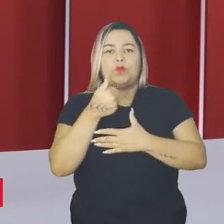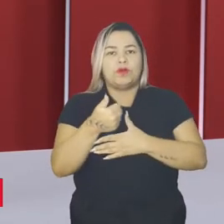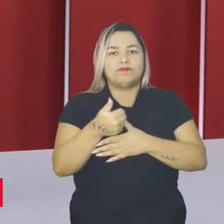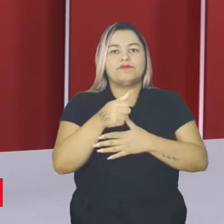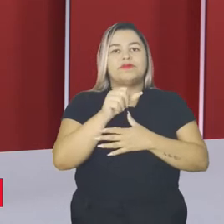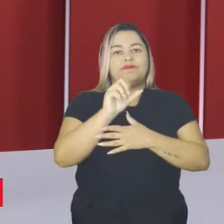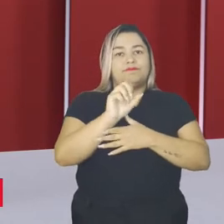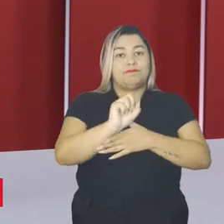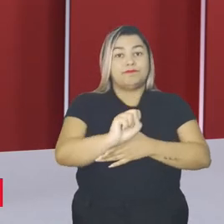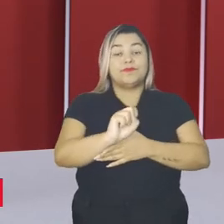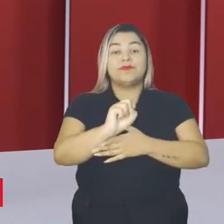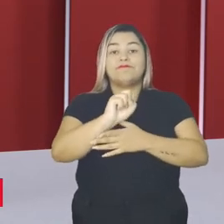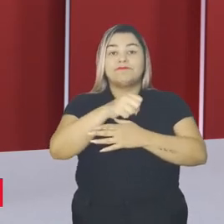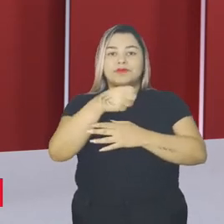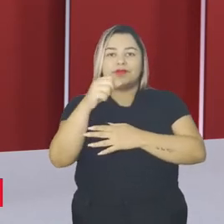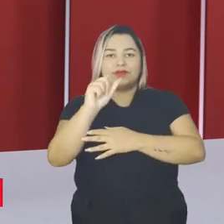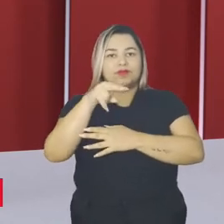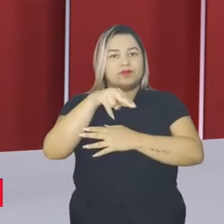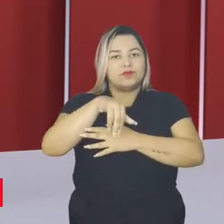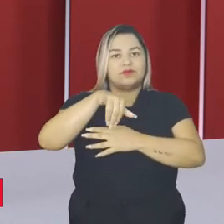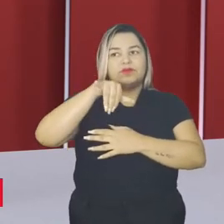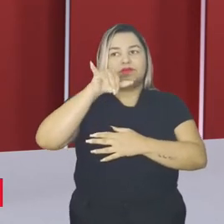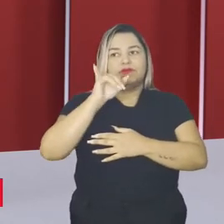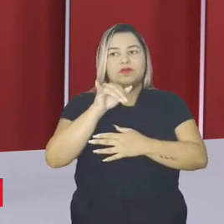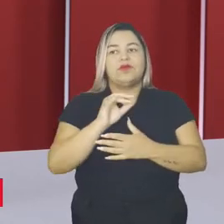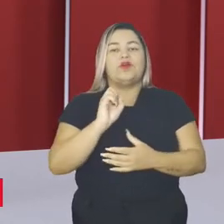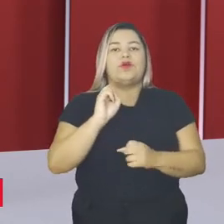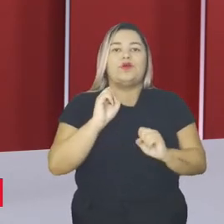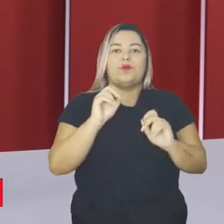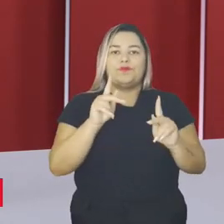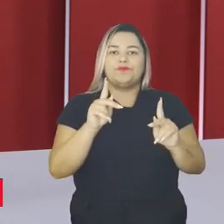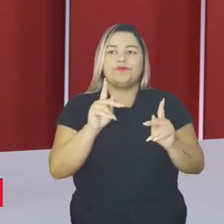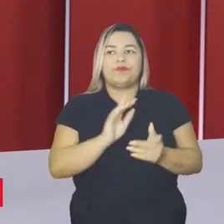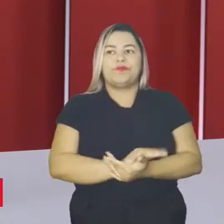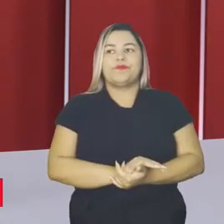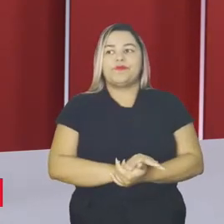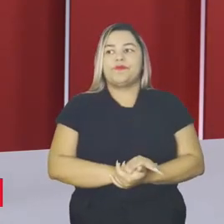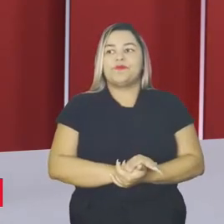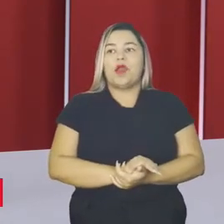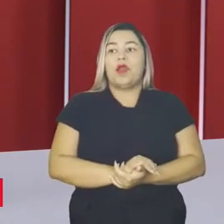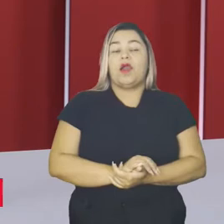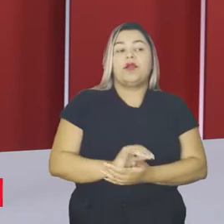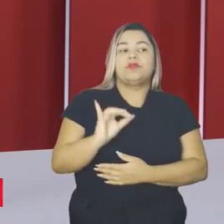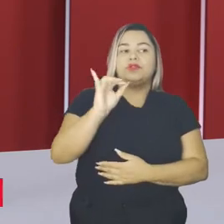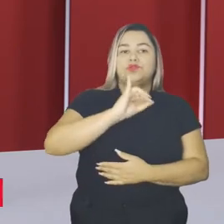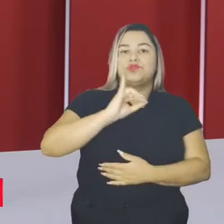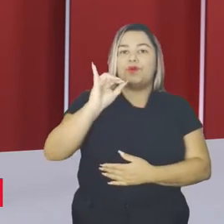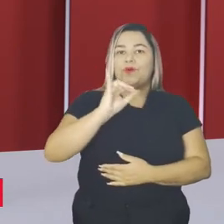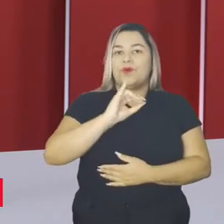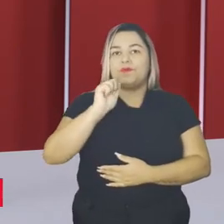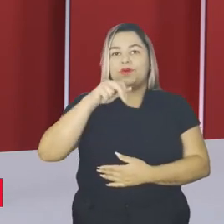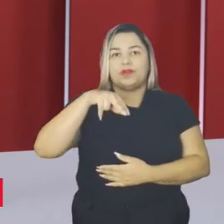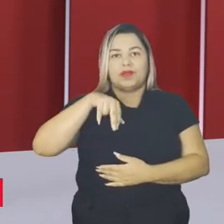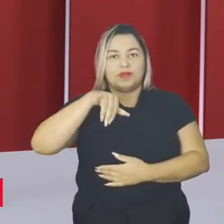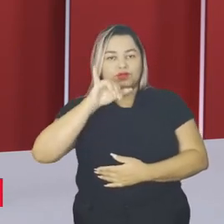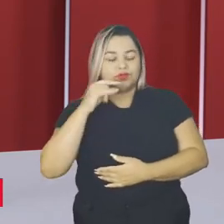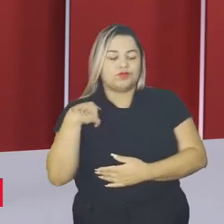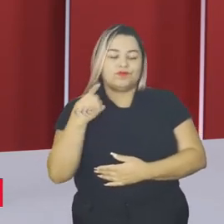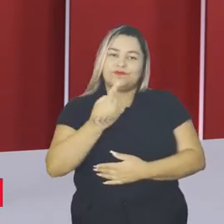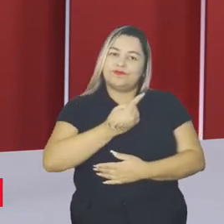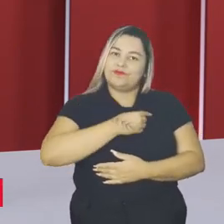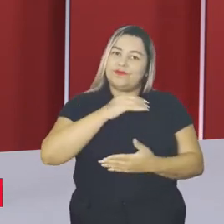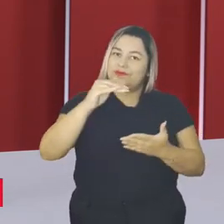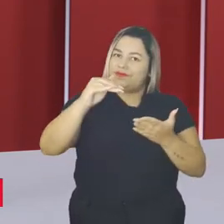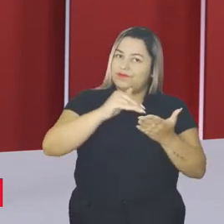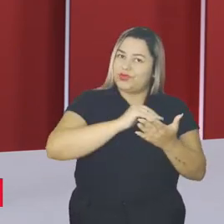Anne, grande Anne, todo mundo aqui dando aquele alô para Anne Moura, nossa querida